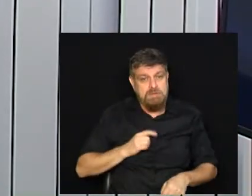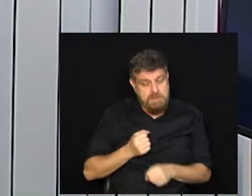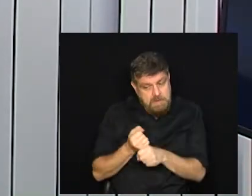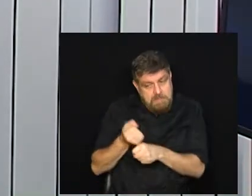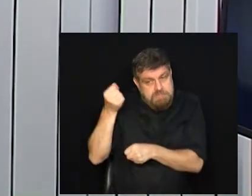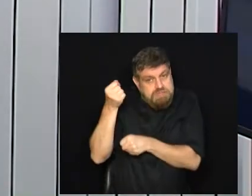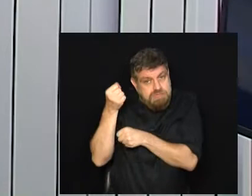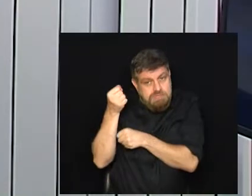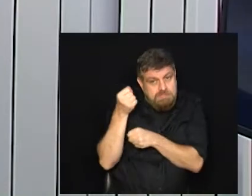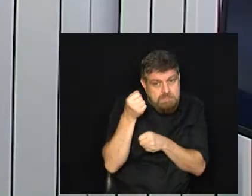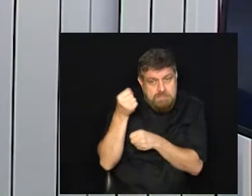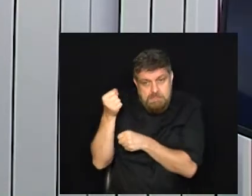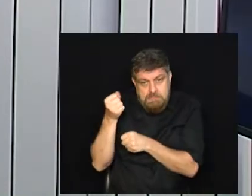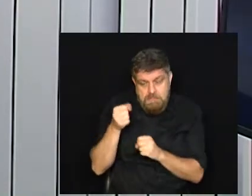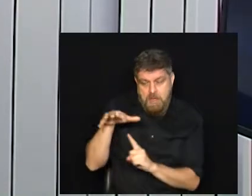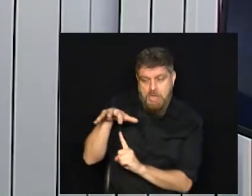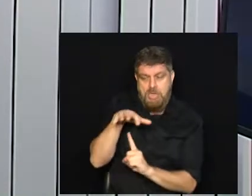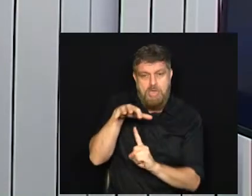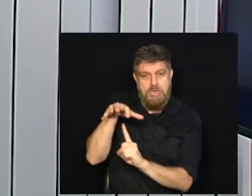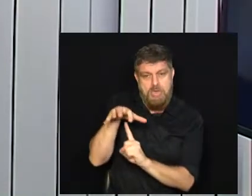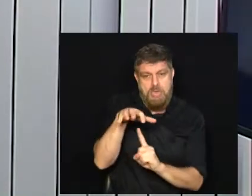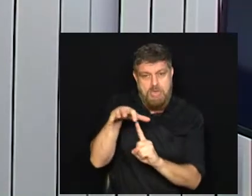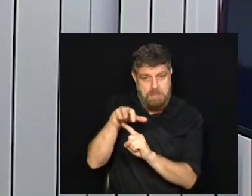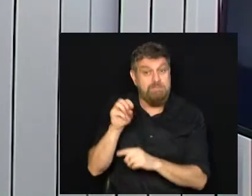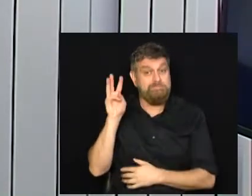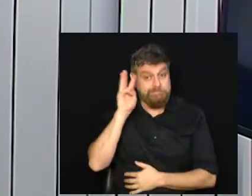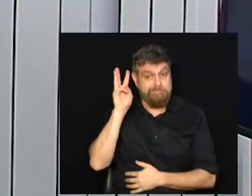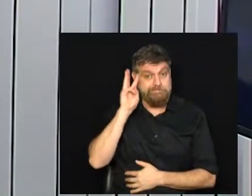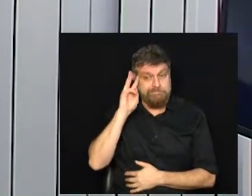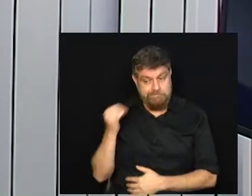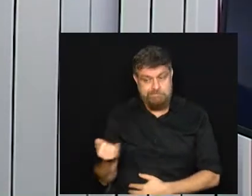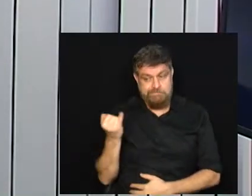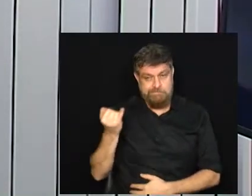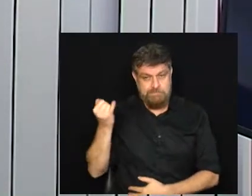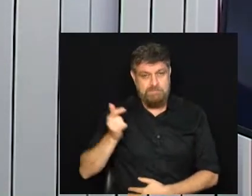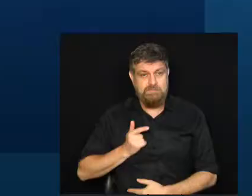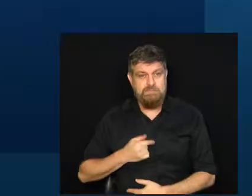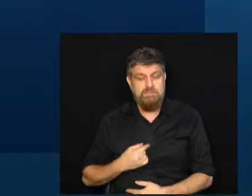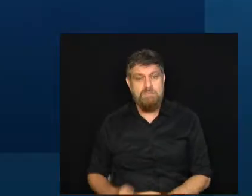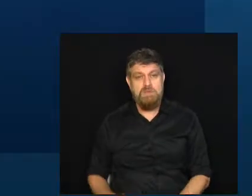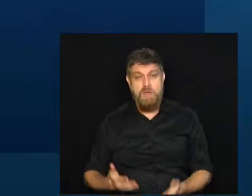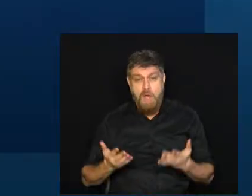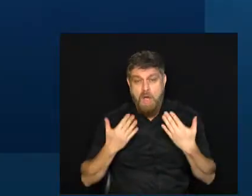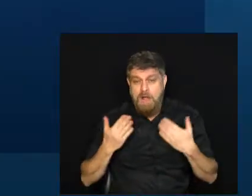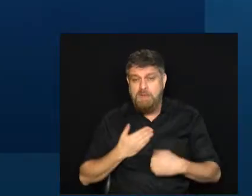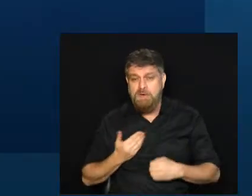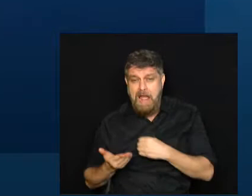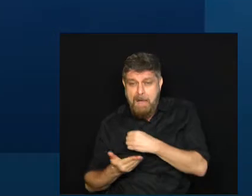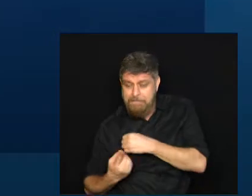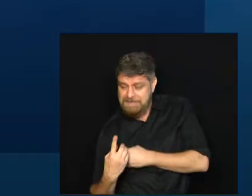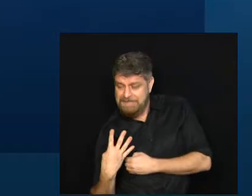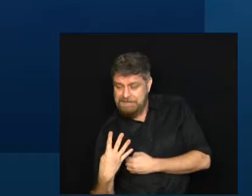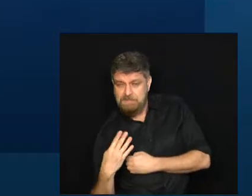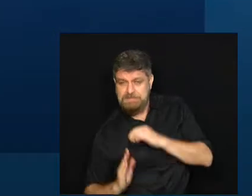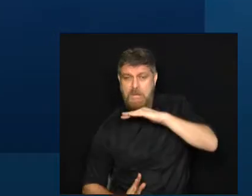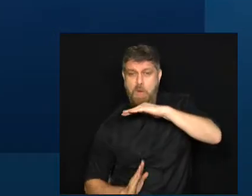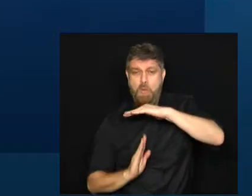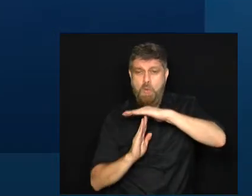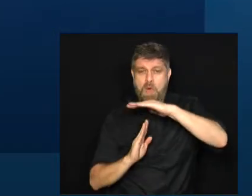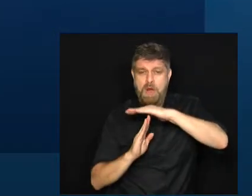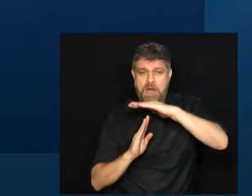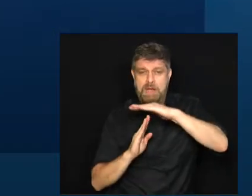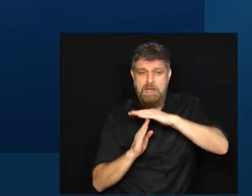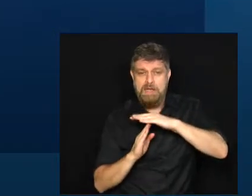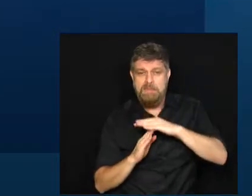guarda-chuva sempre com você nesta terça-feira. Sobre as temperaturas, olha só, mínima de 14 e a máxima